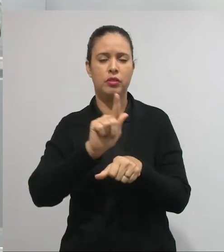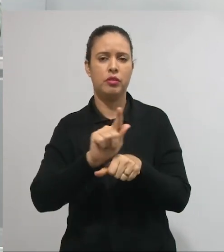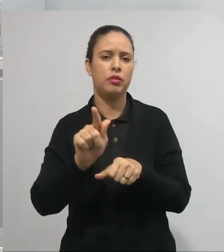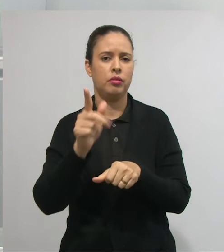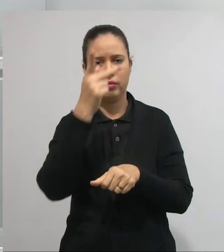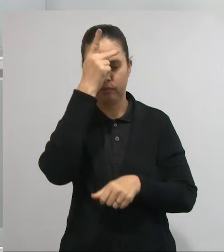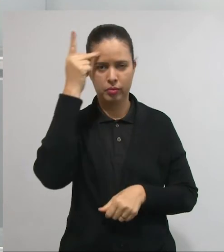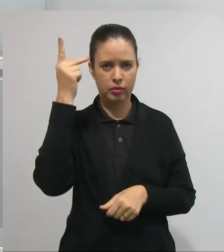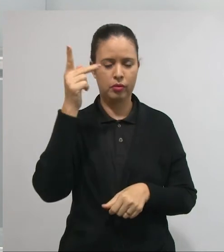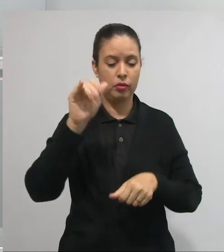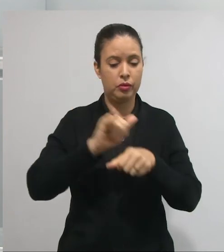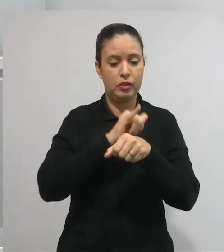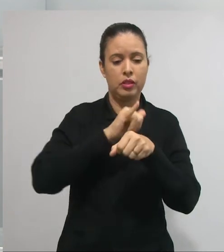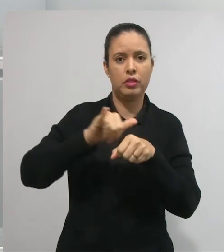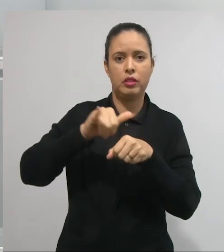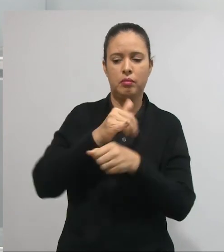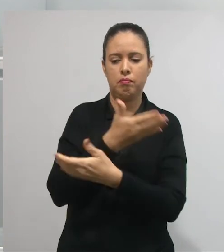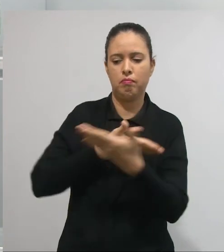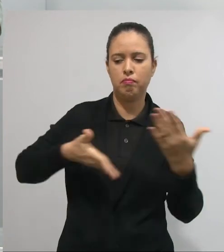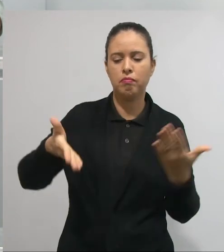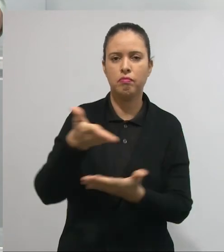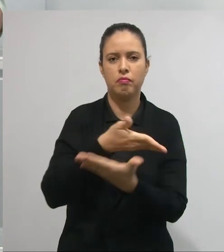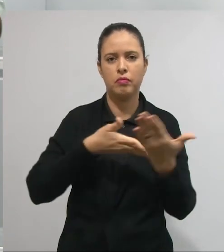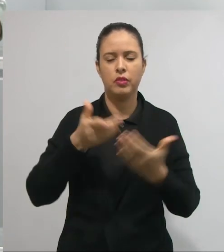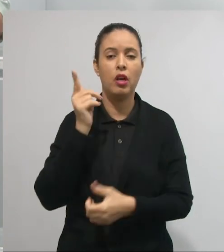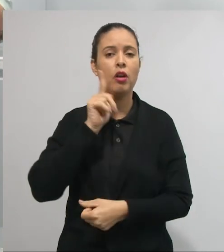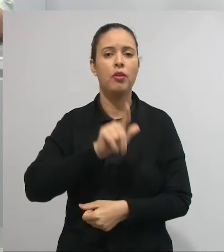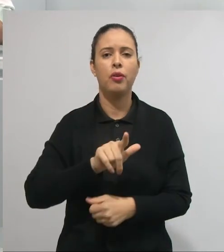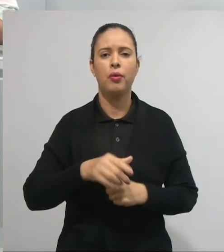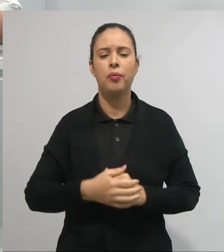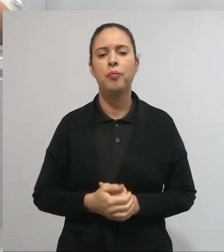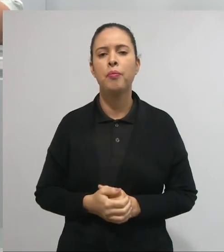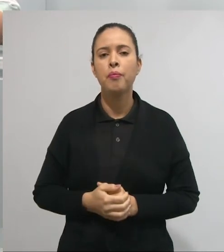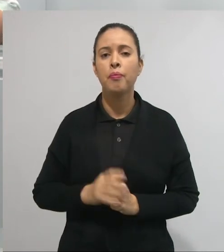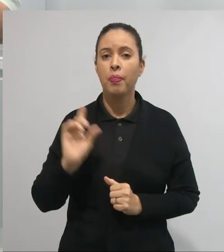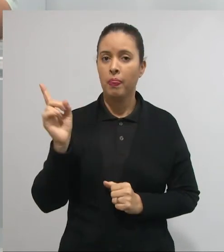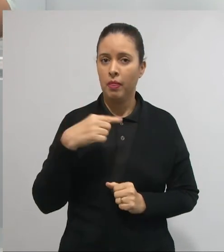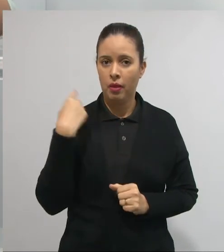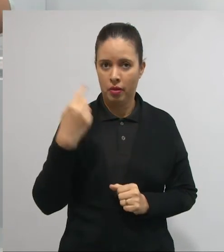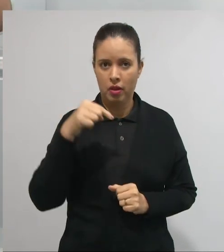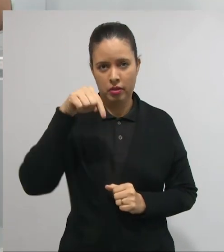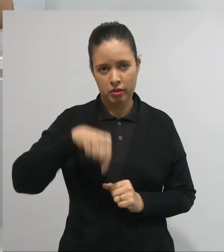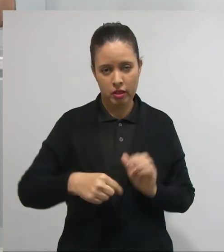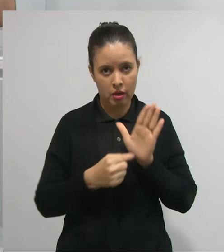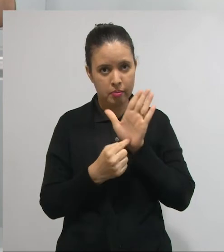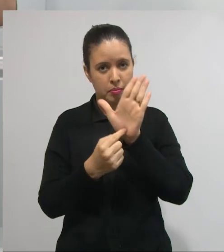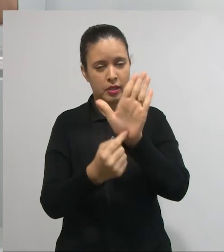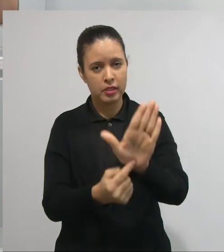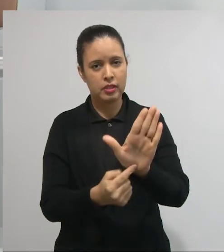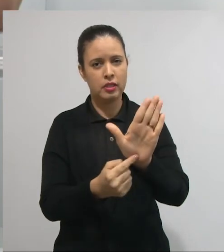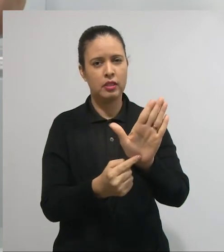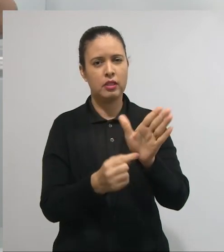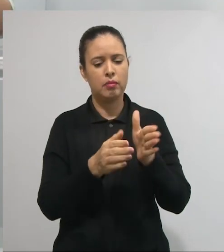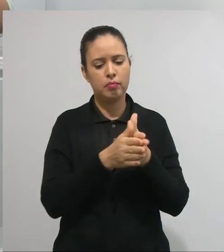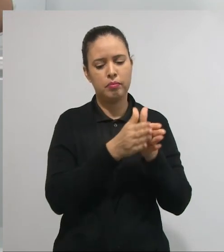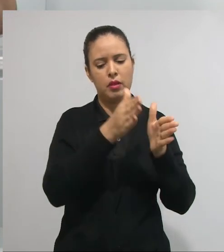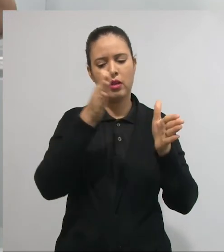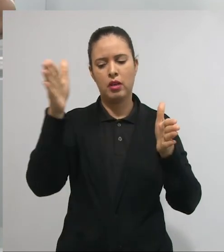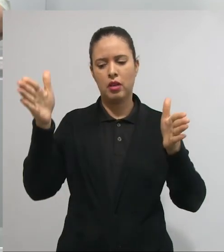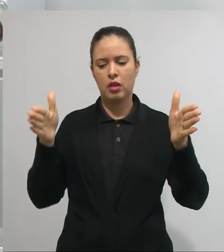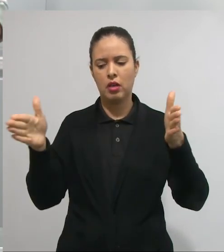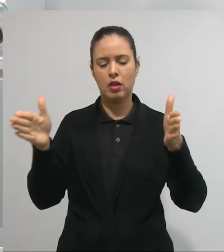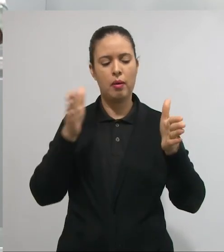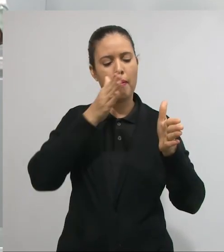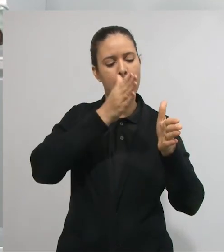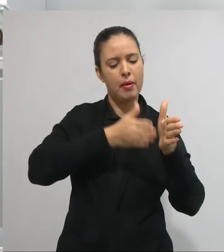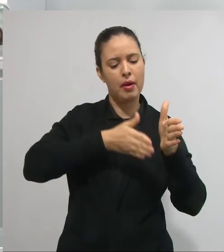da gestão estratégica de pessoas, né? A gente apresenta aqui o que foi evoluindo, o que foi